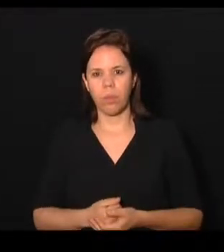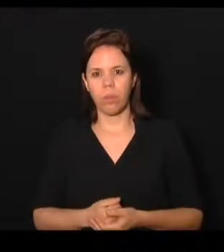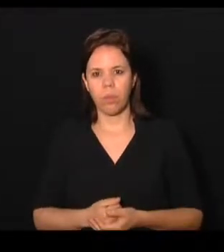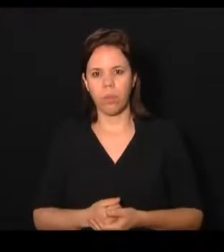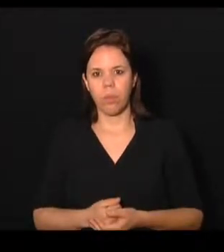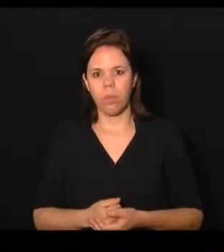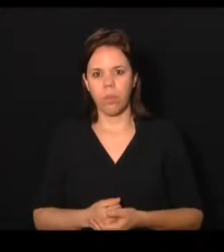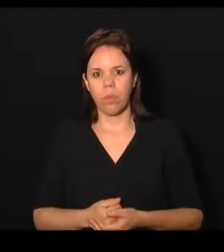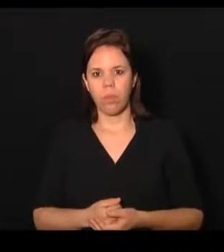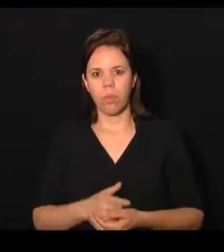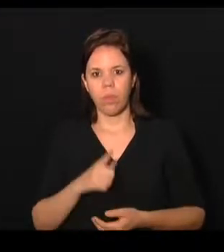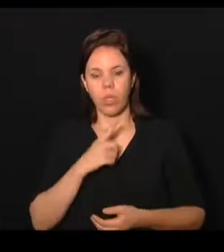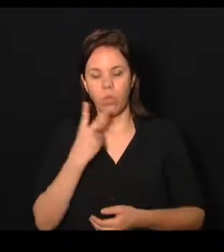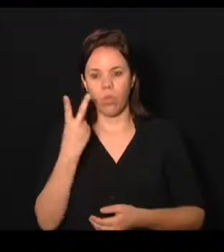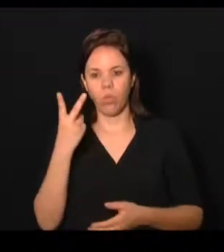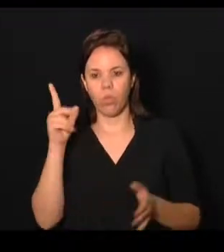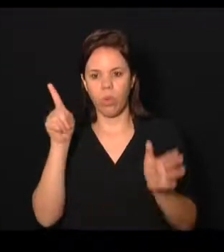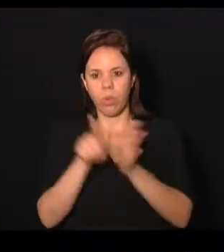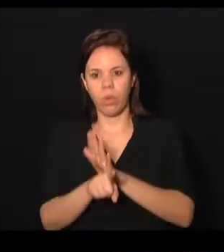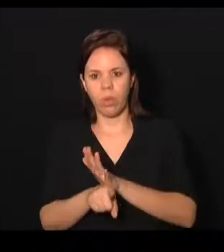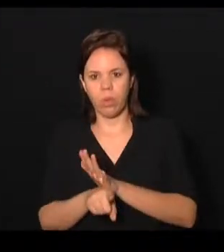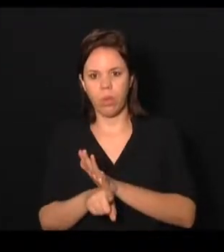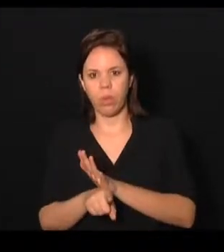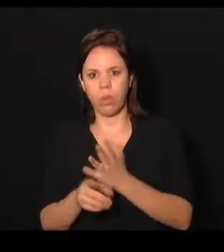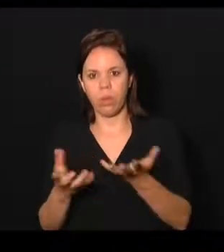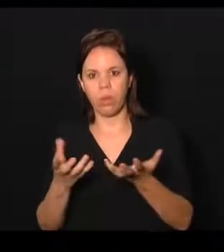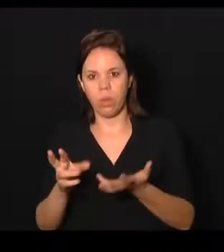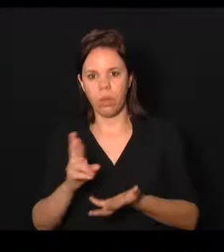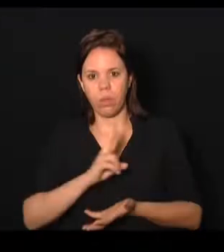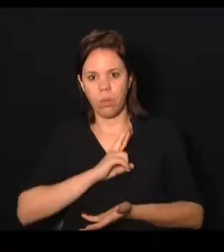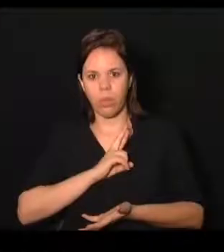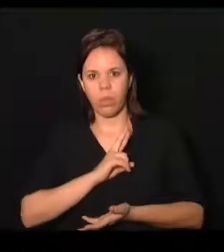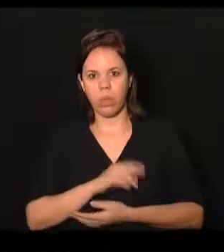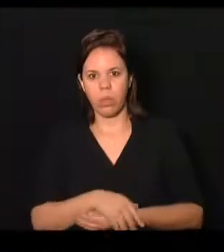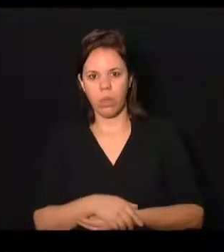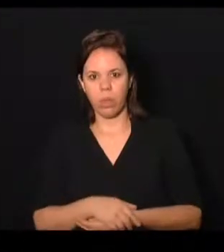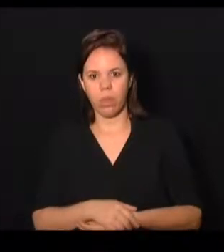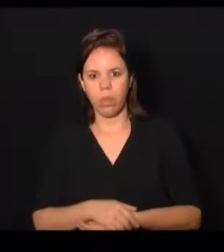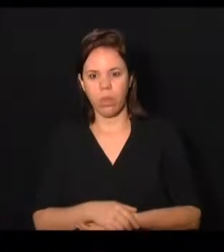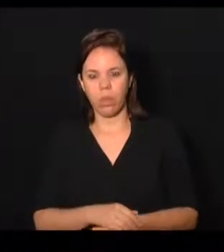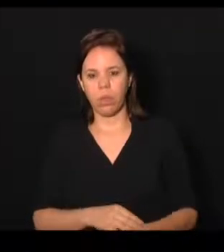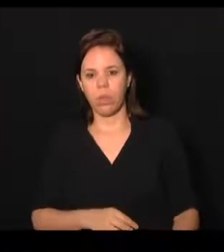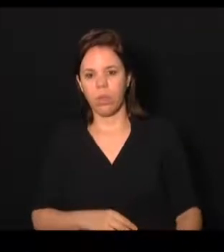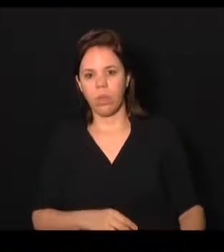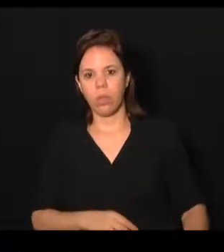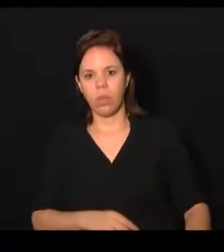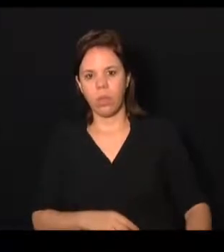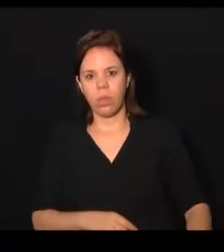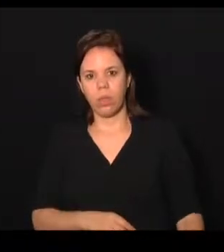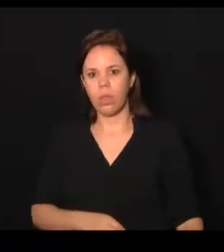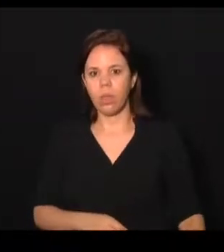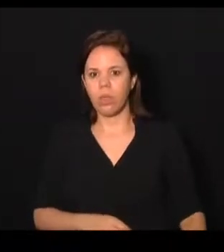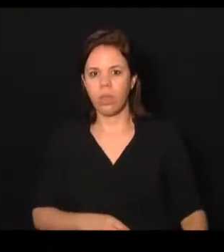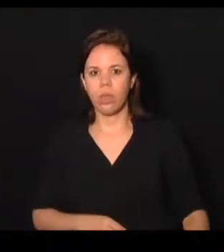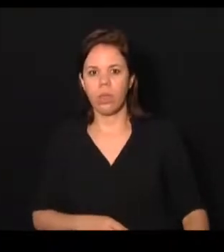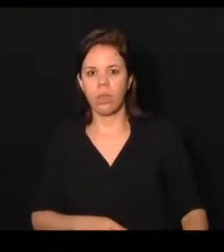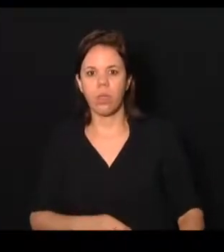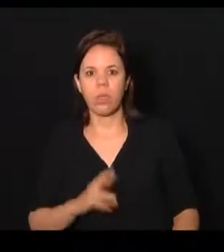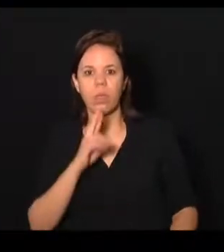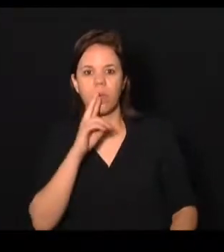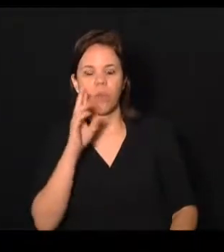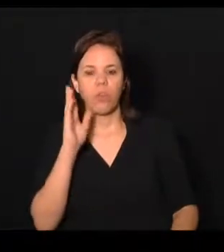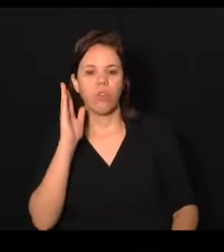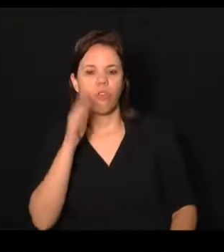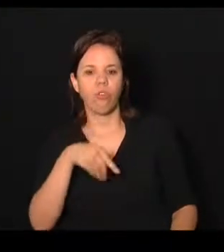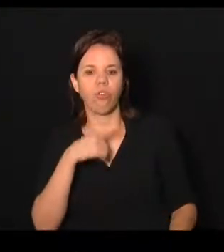Eu tenho duas perguntas que eu queria que você respondesse de forma assim, bem a grosso modo mesmo, para poder,